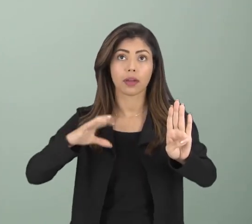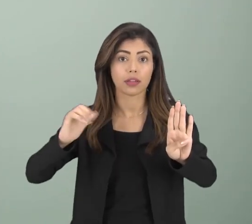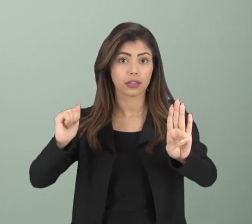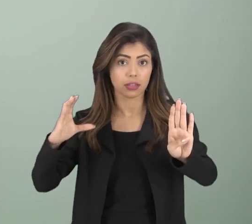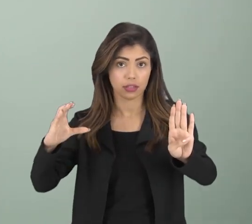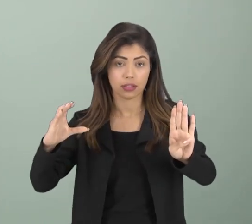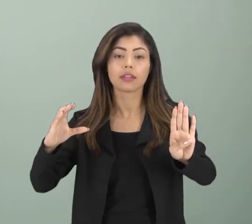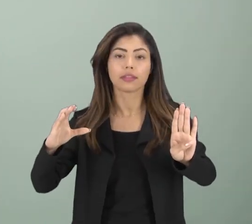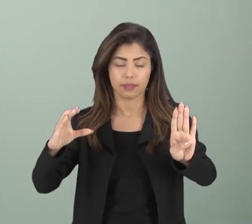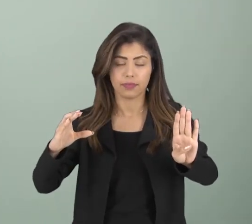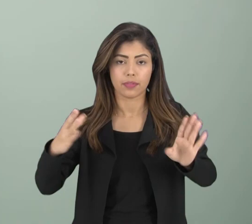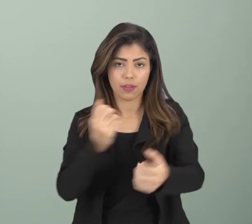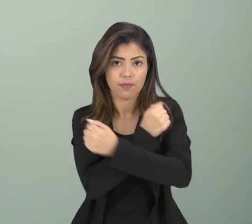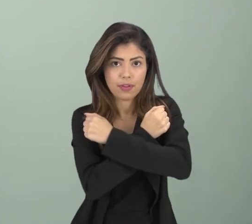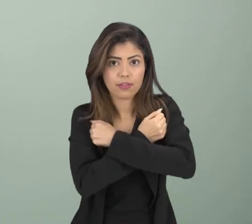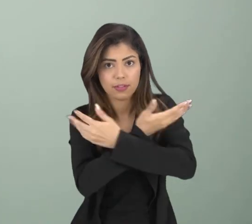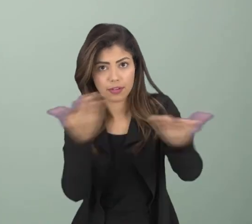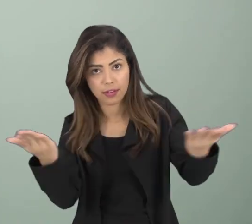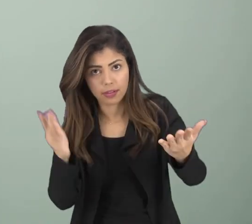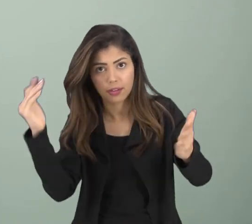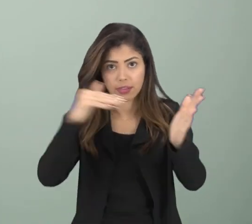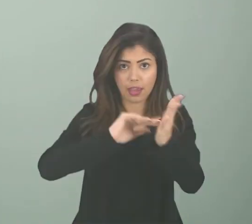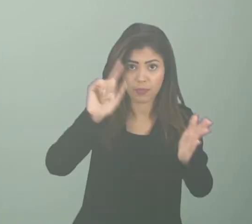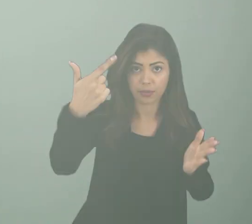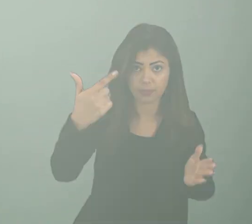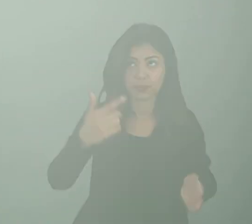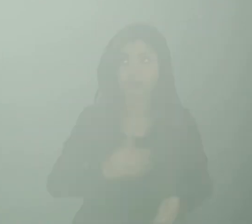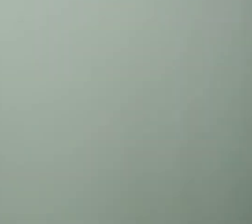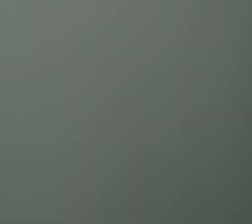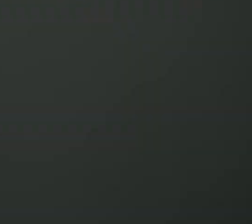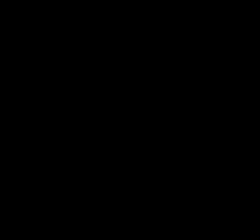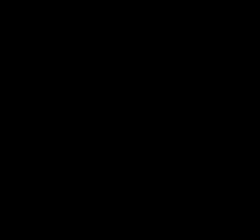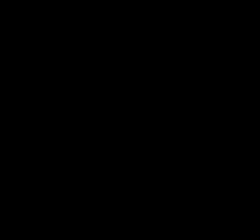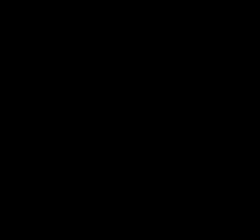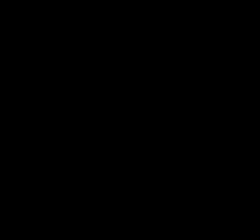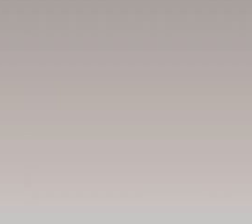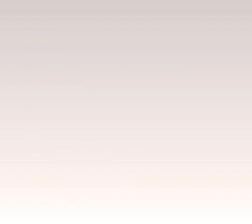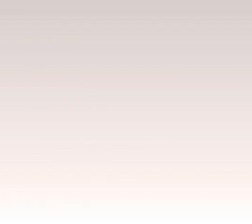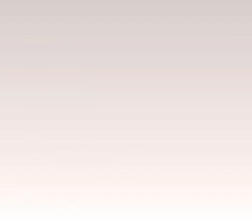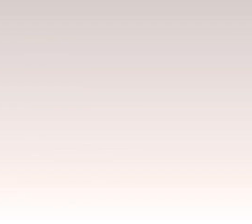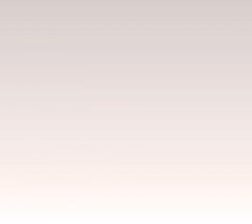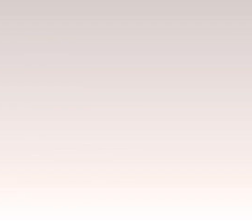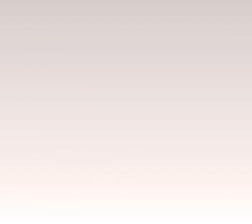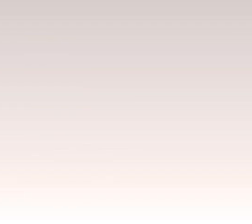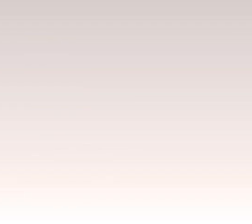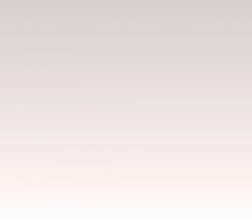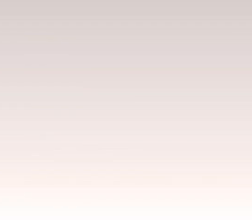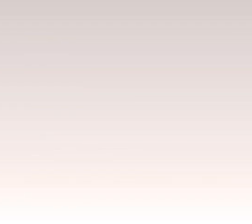eduque.ac. Um forte abraço para vocês e até a próxima!